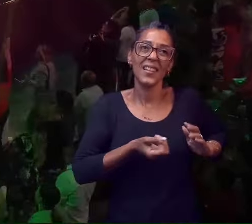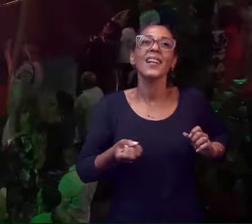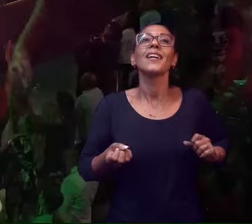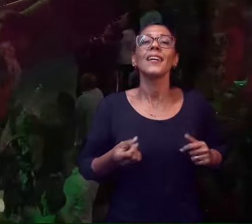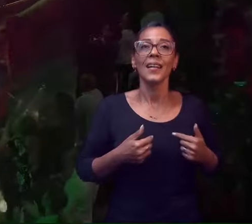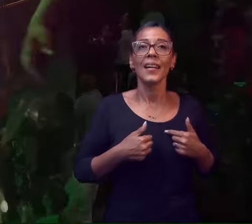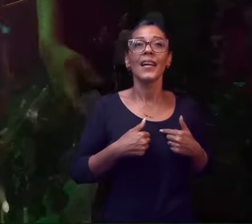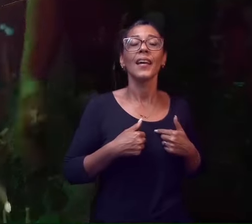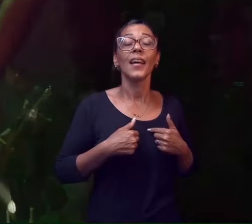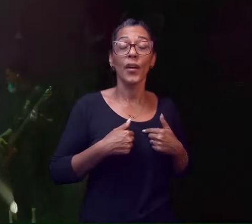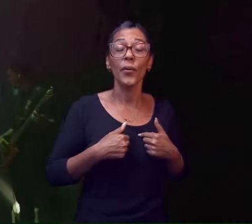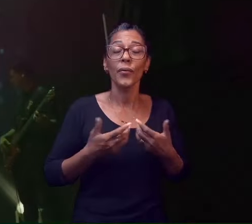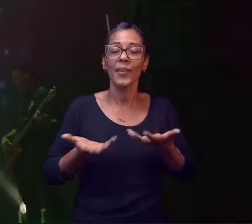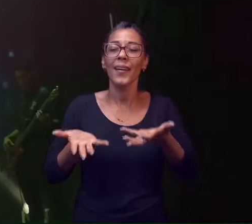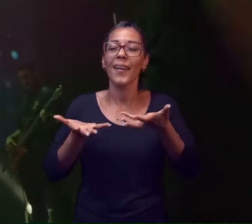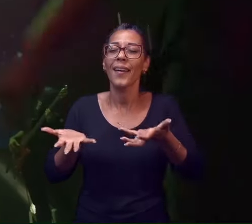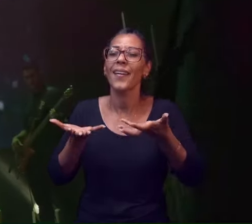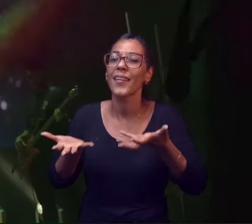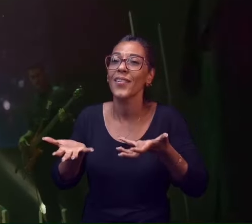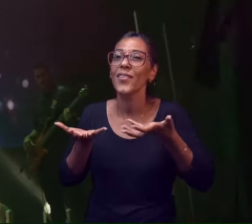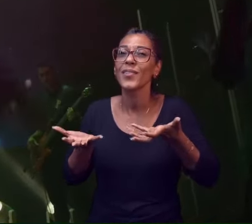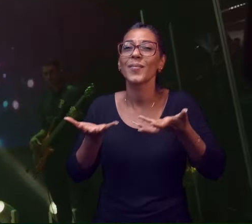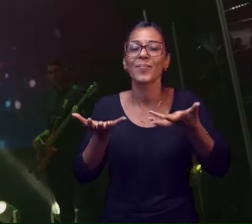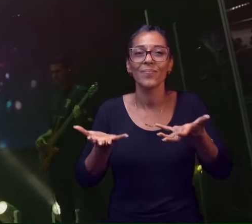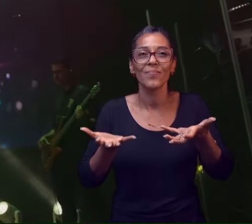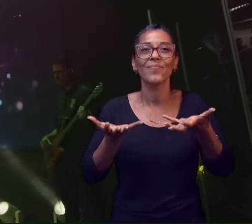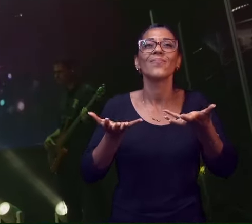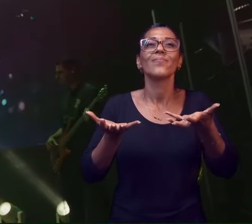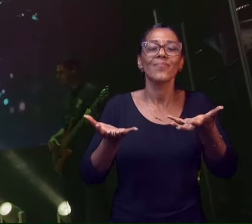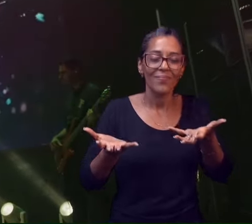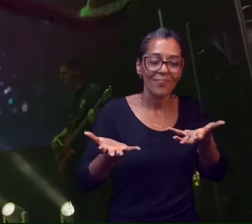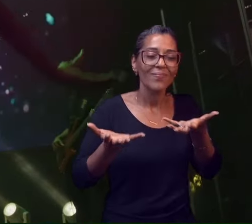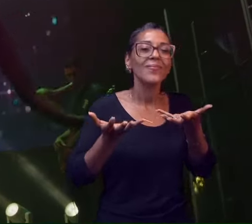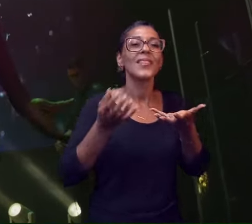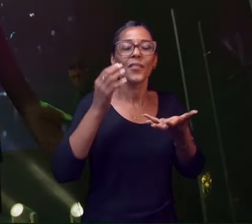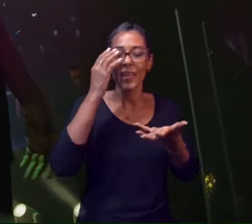eu quero ser